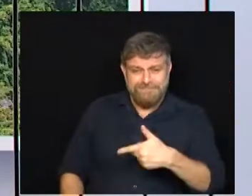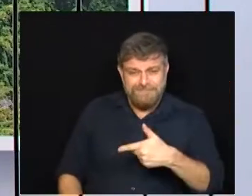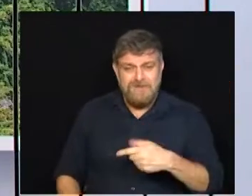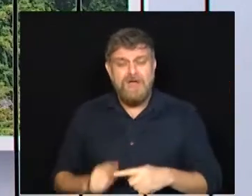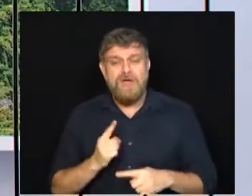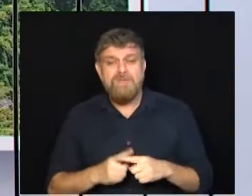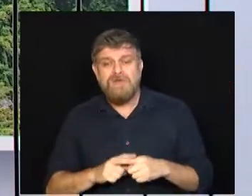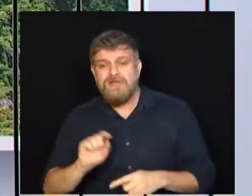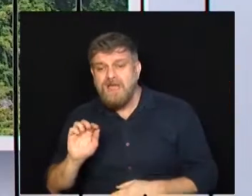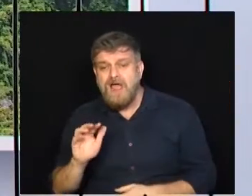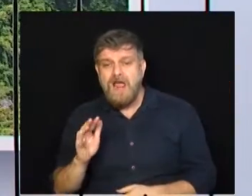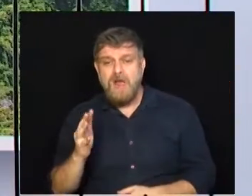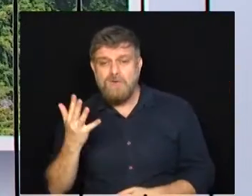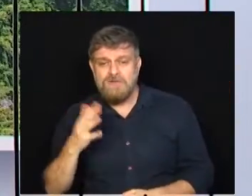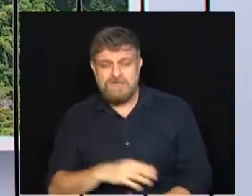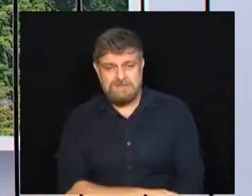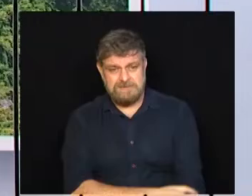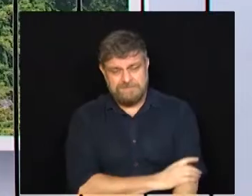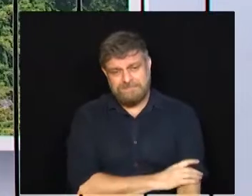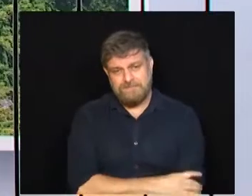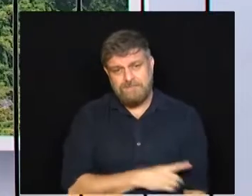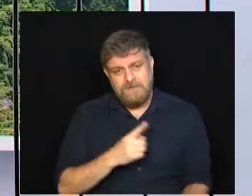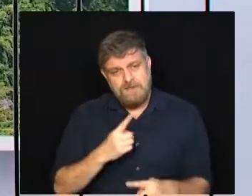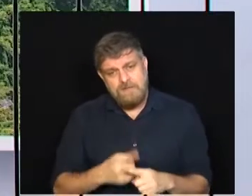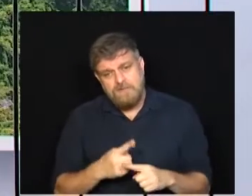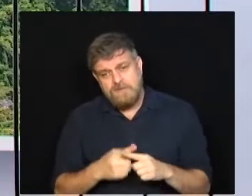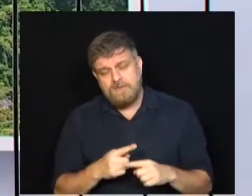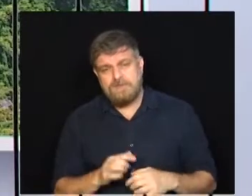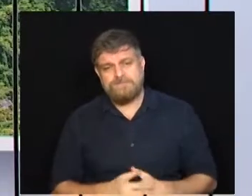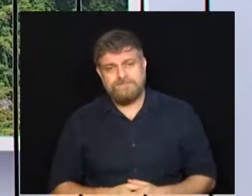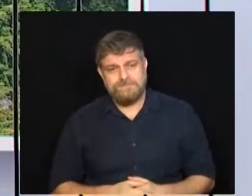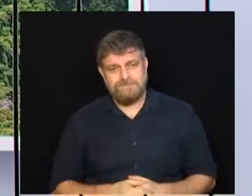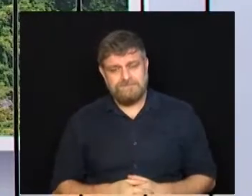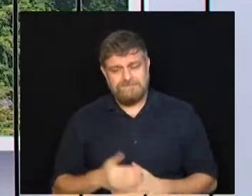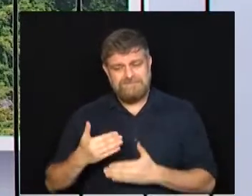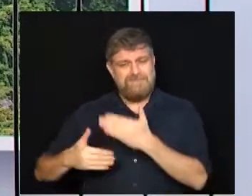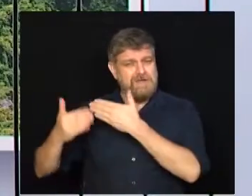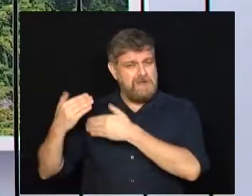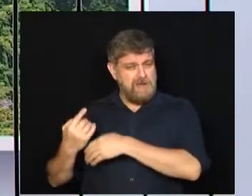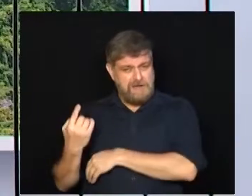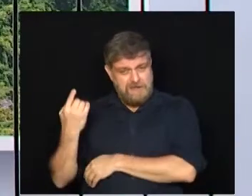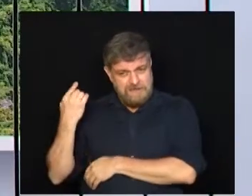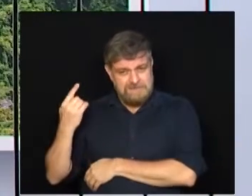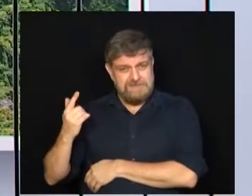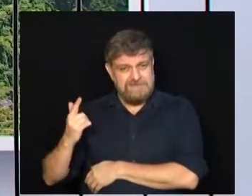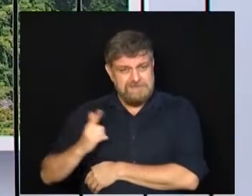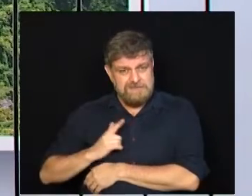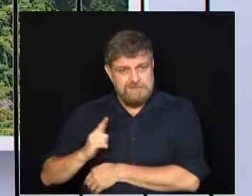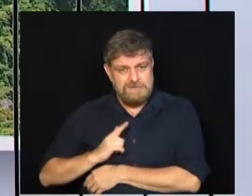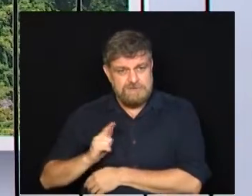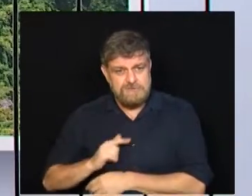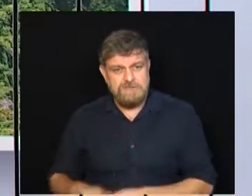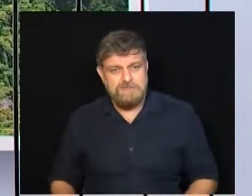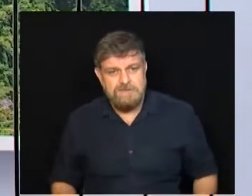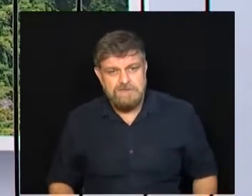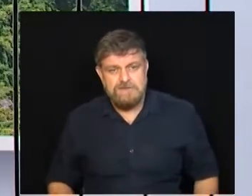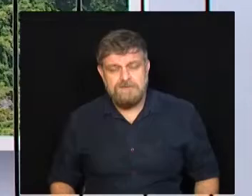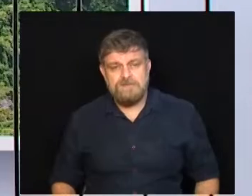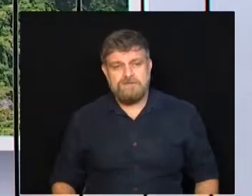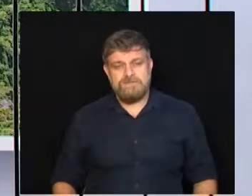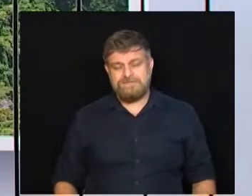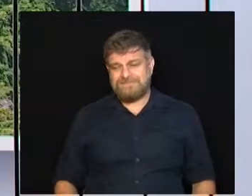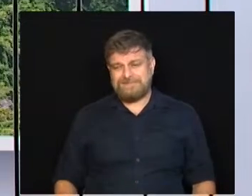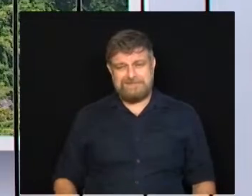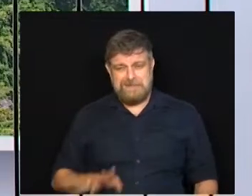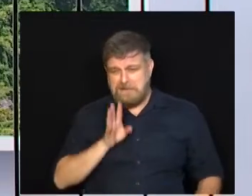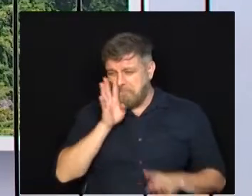isso acontece por quê? Porque antes a gente tinha uma criminalização, né, nas relações